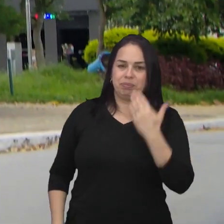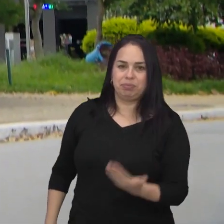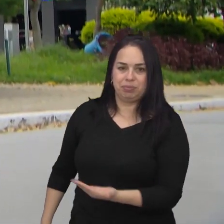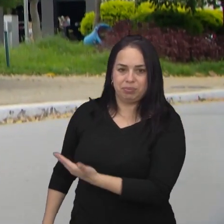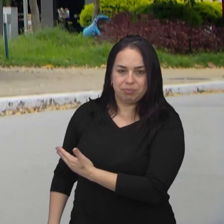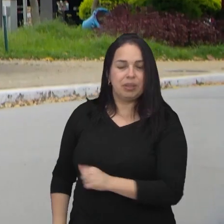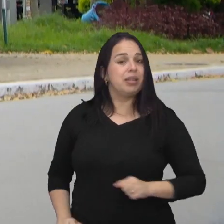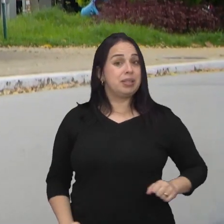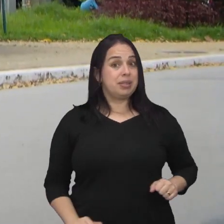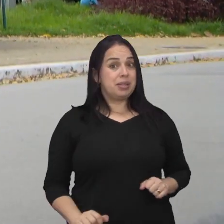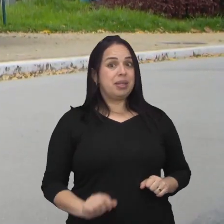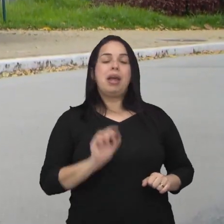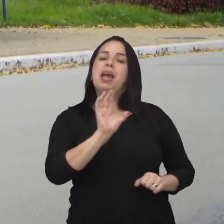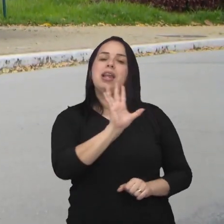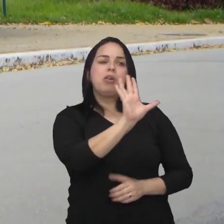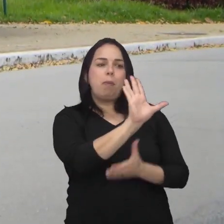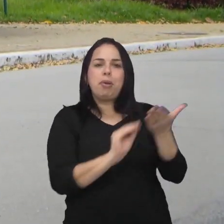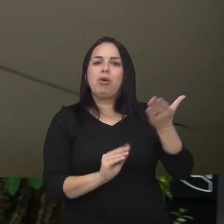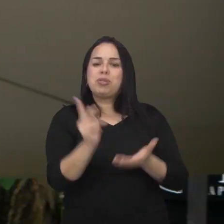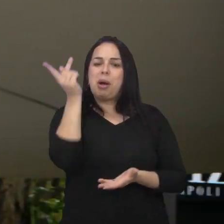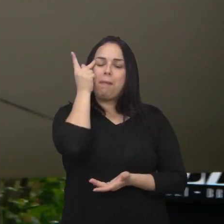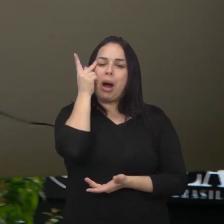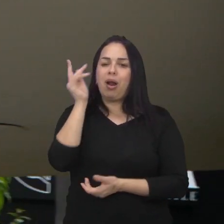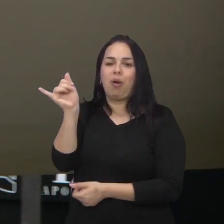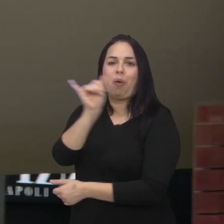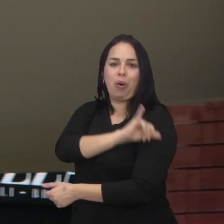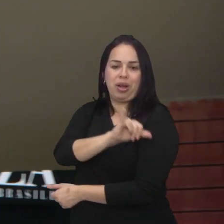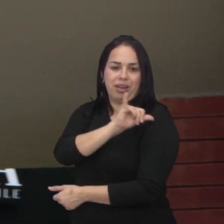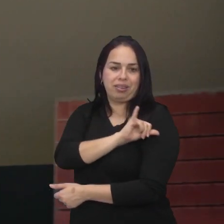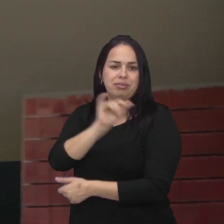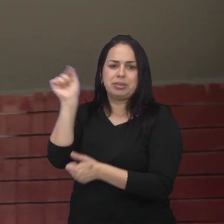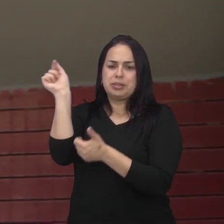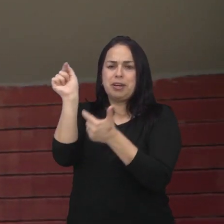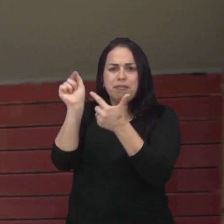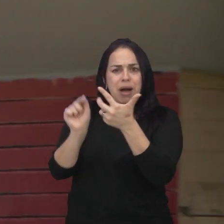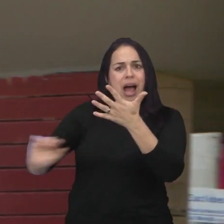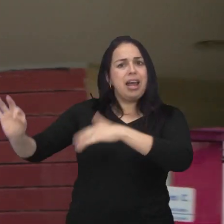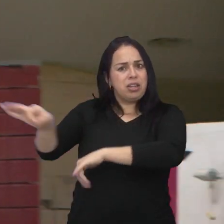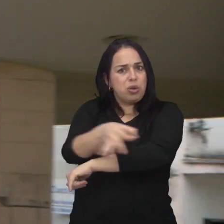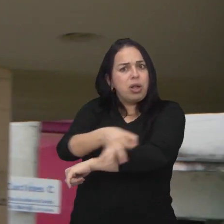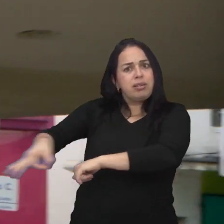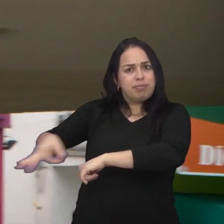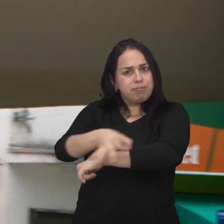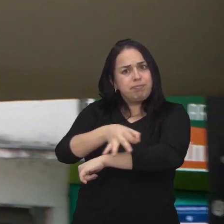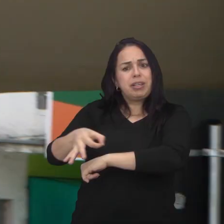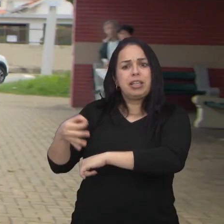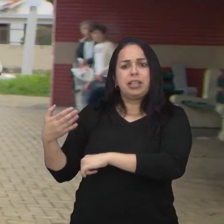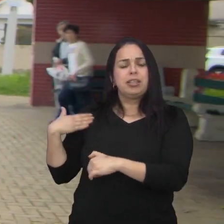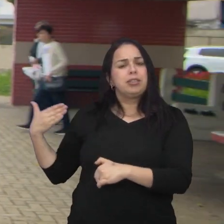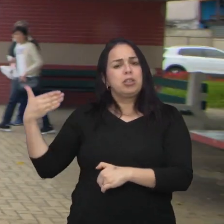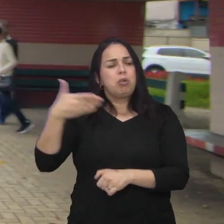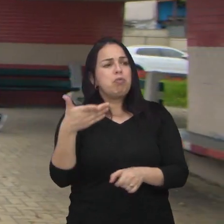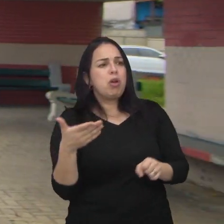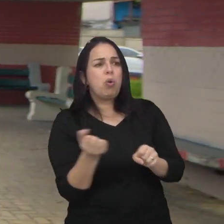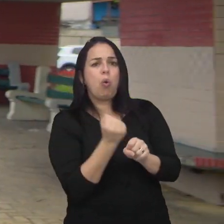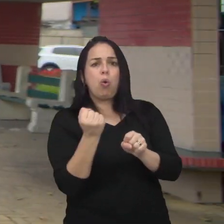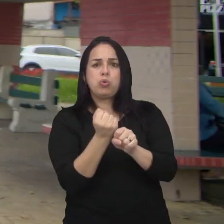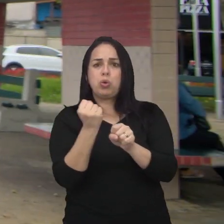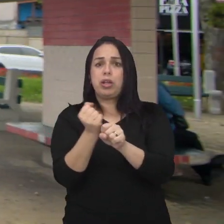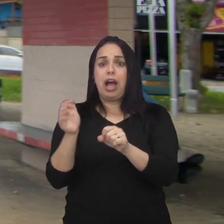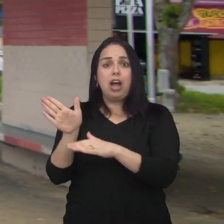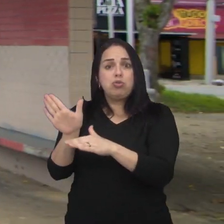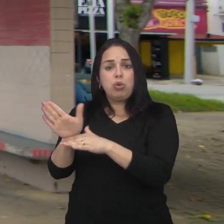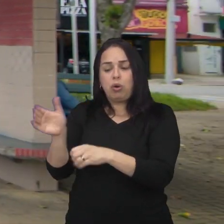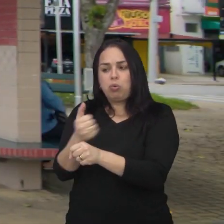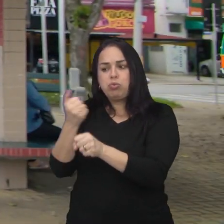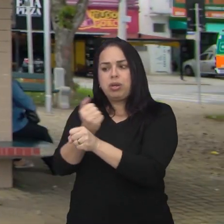tanto de São Paulo como do Rio de Janeiro. Vílio Pescher, Luiz Erasmo, Rosendo Mourão, que foi o arquiteto que veio construir o CTA